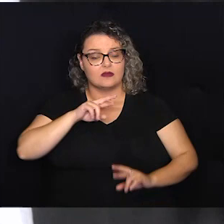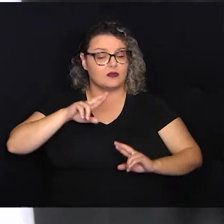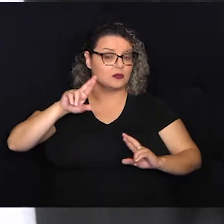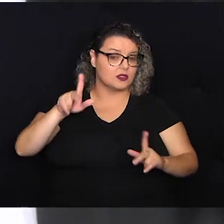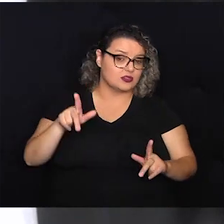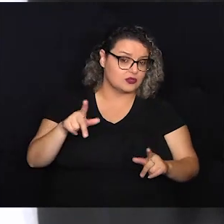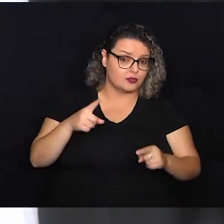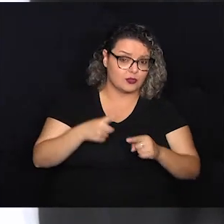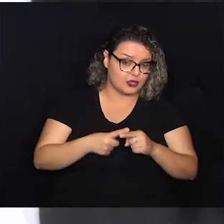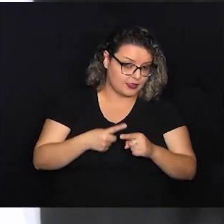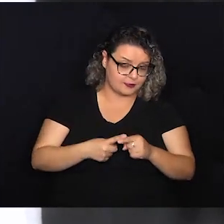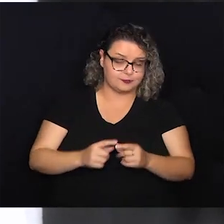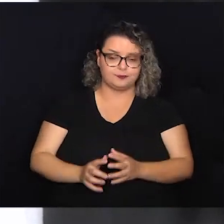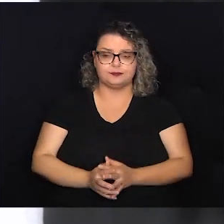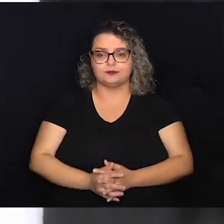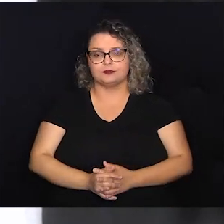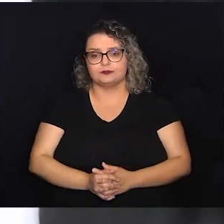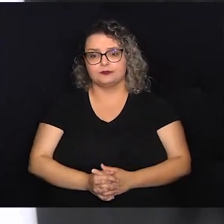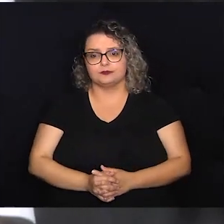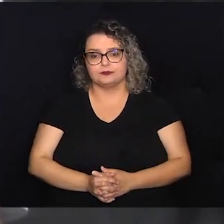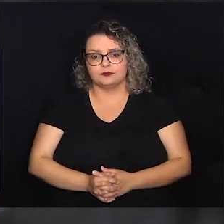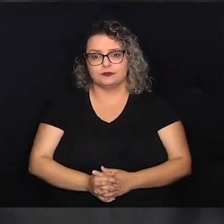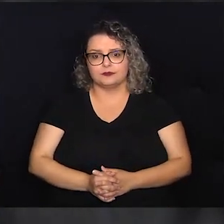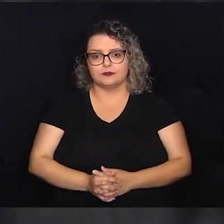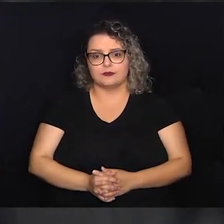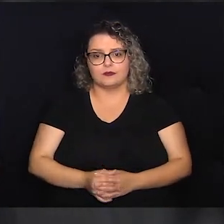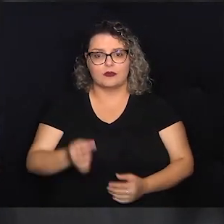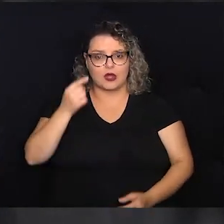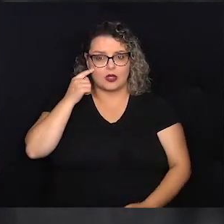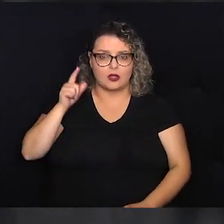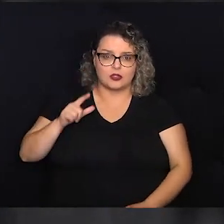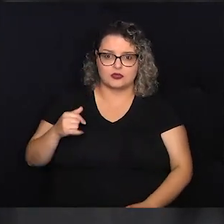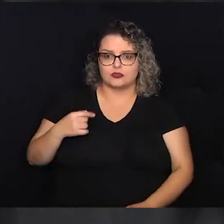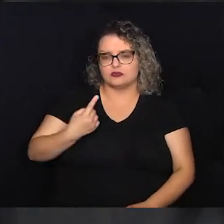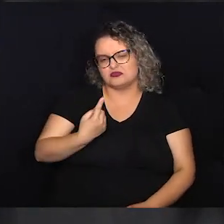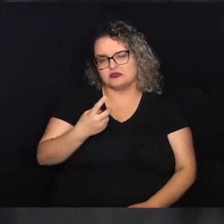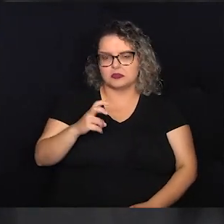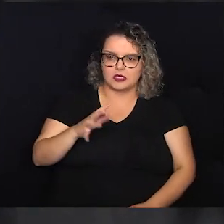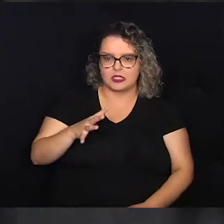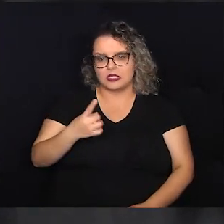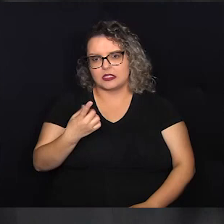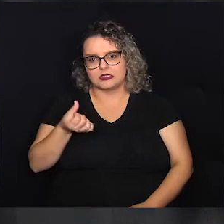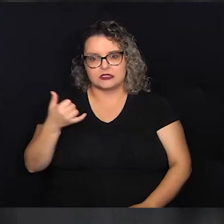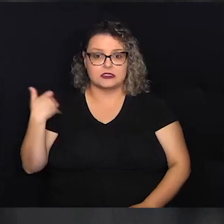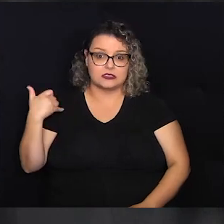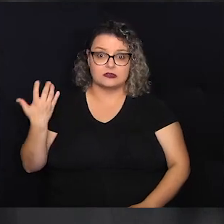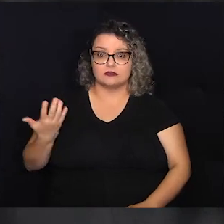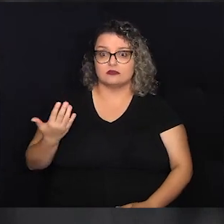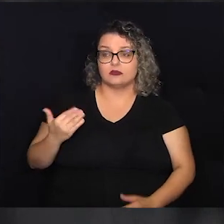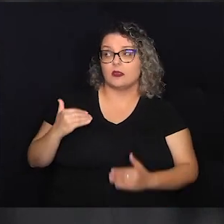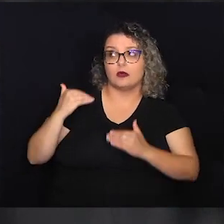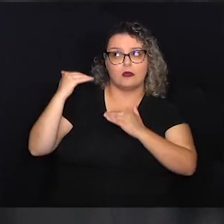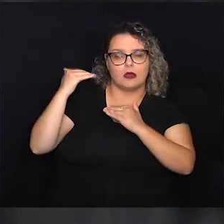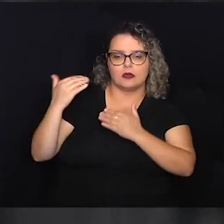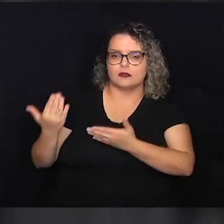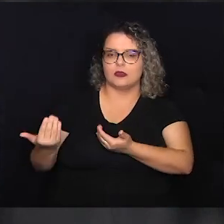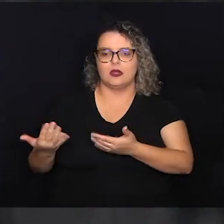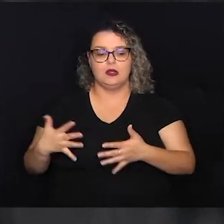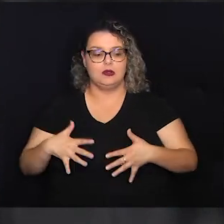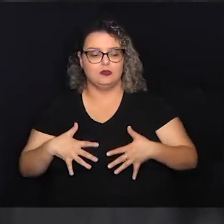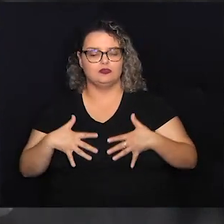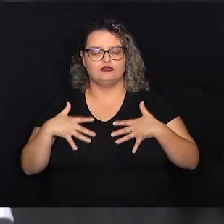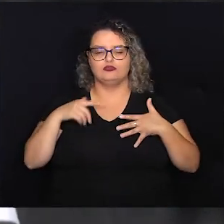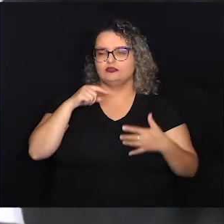minha vida foi um contraste, porque eu, evidentemente, com 15, 16 anos, né, no auge